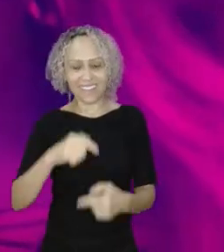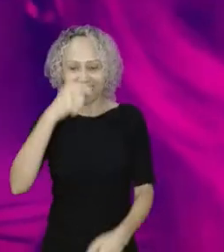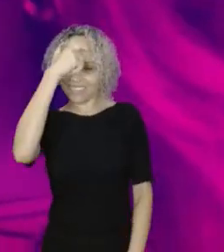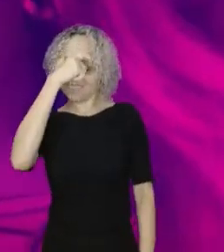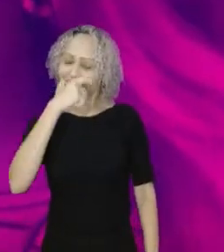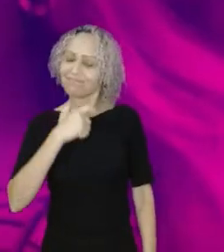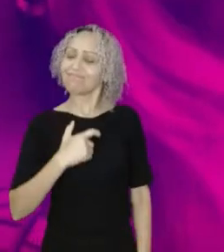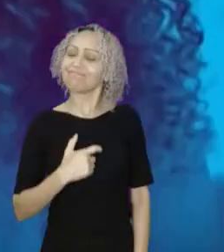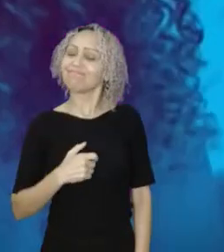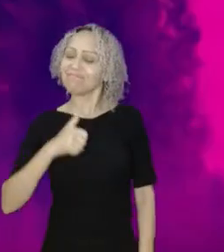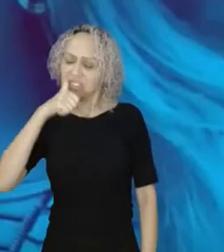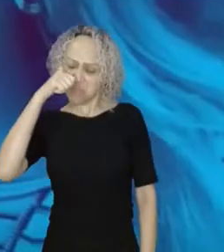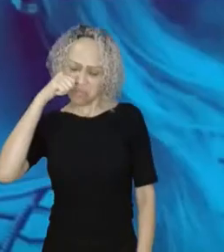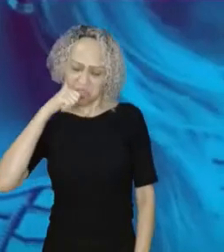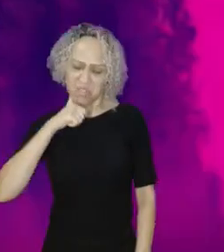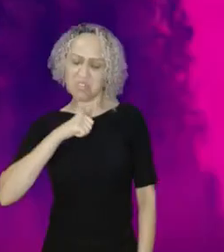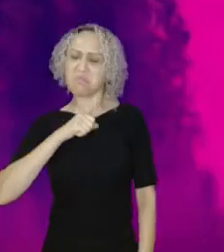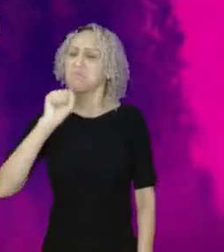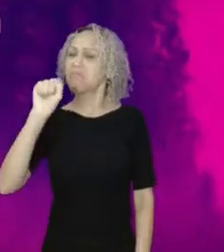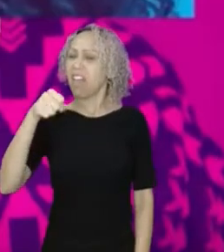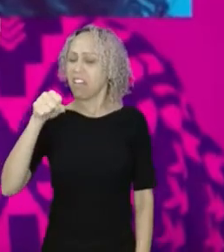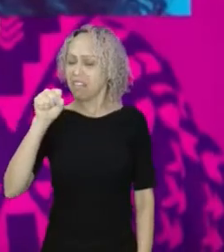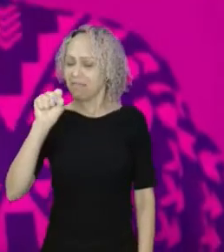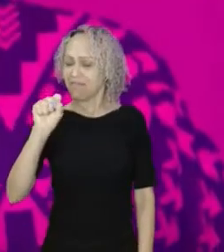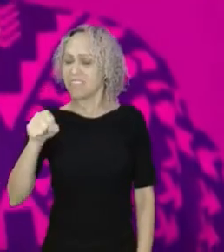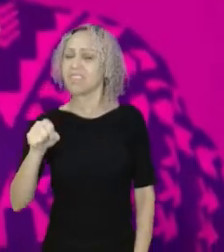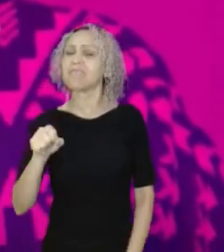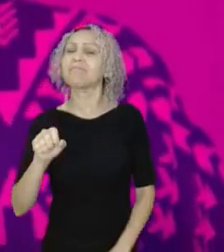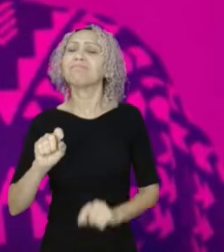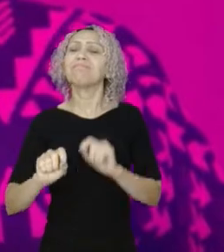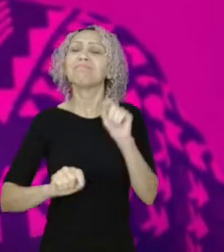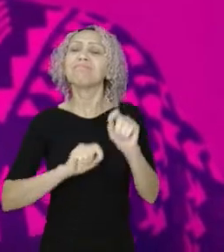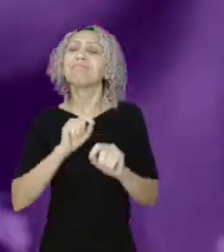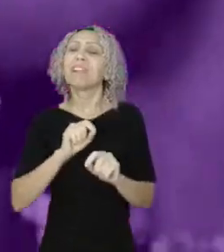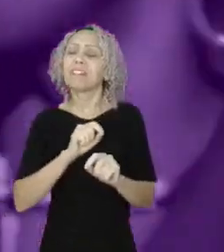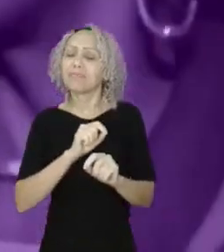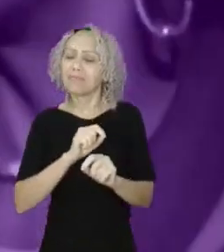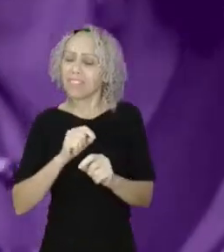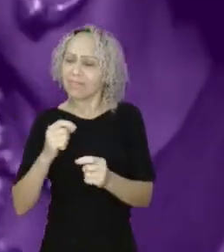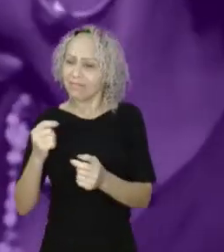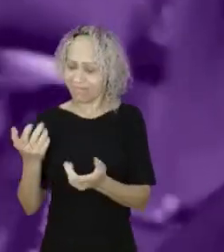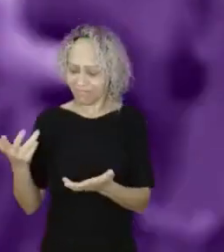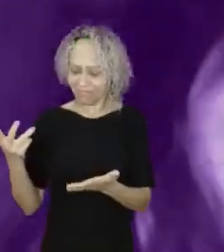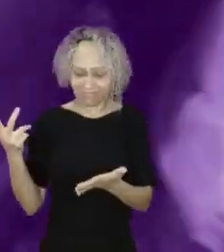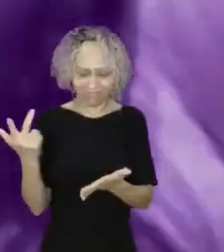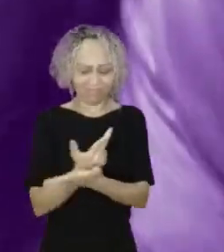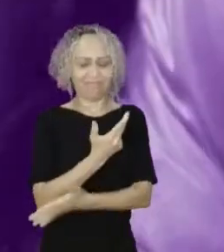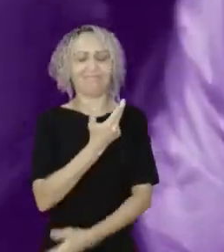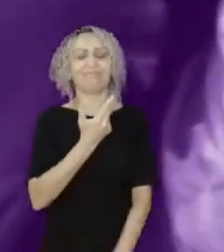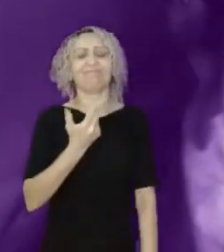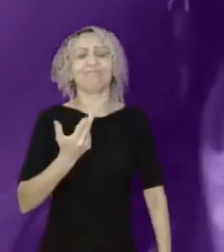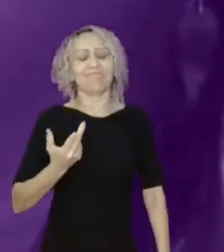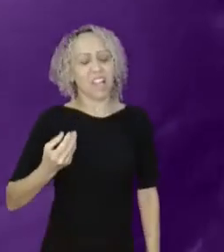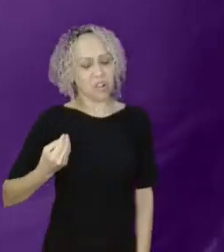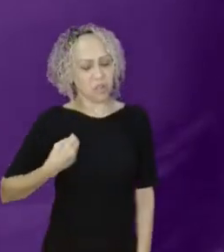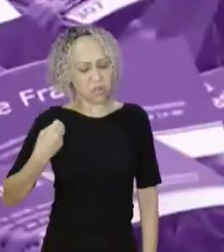Porque eu sou mulher pra fazer